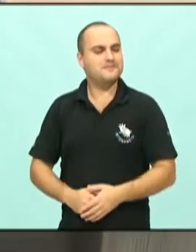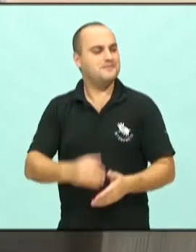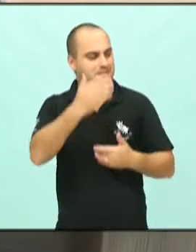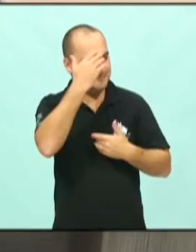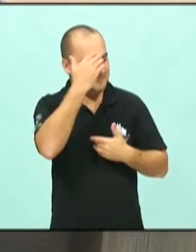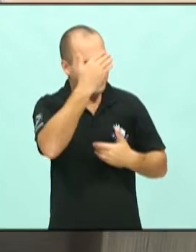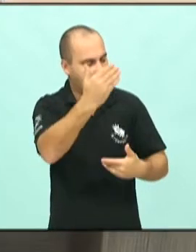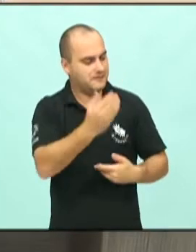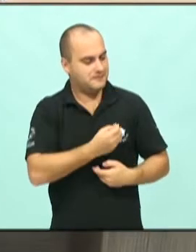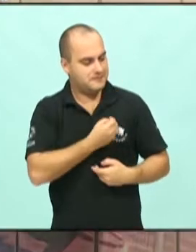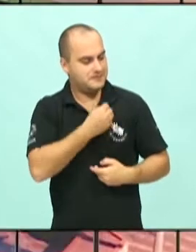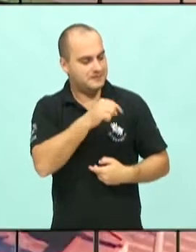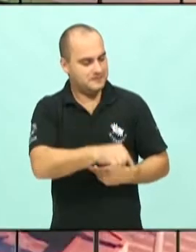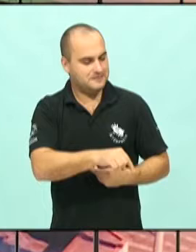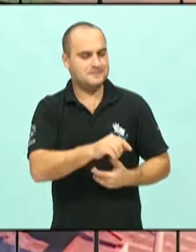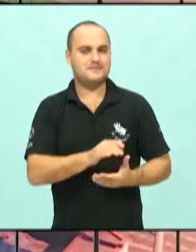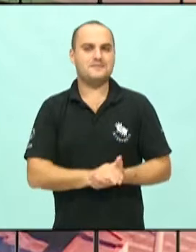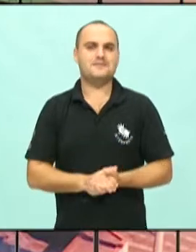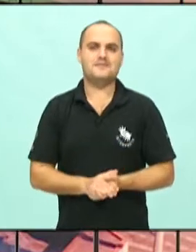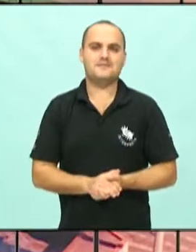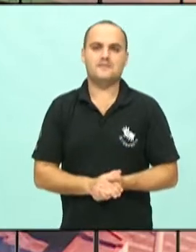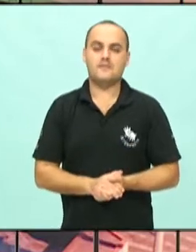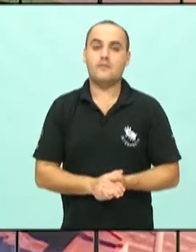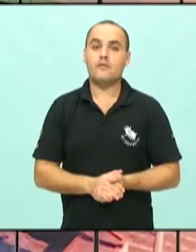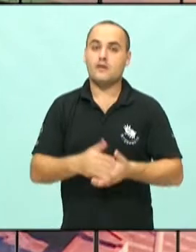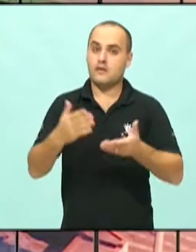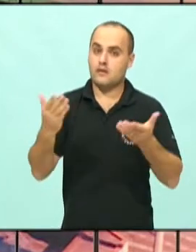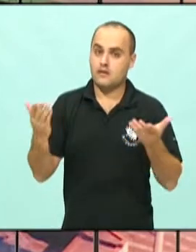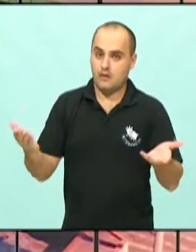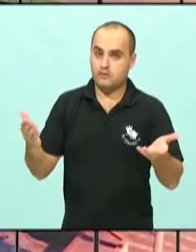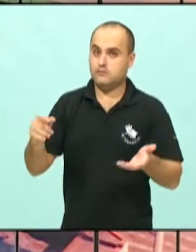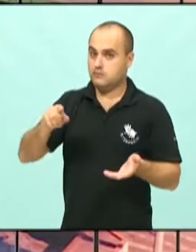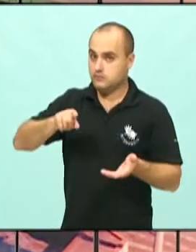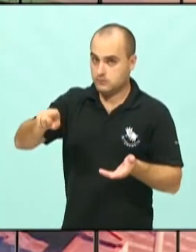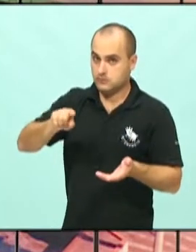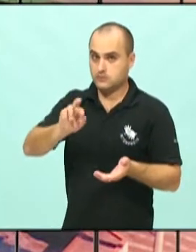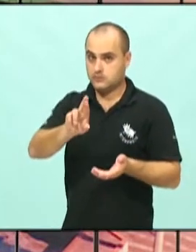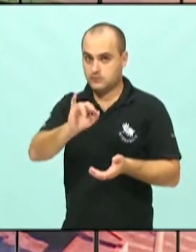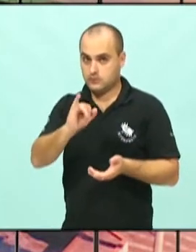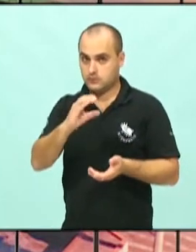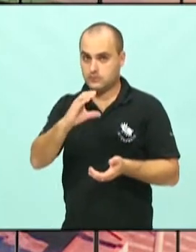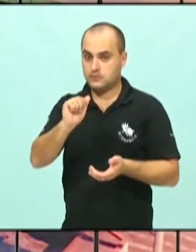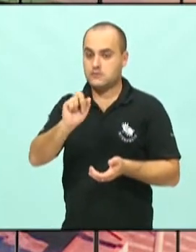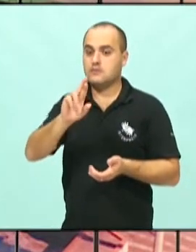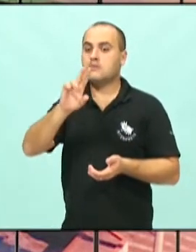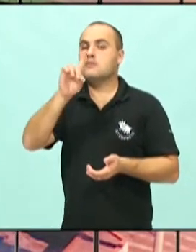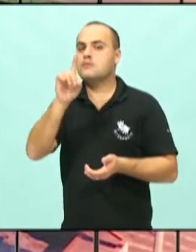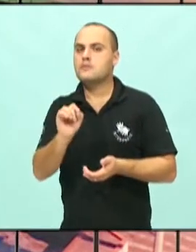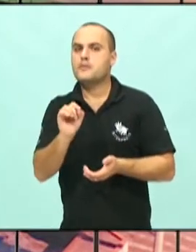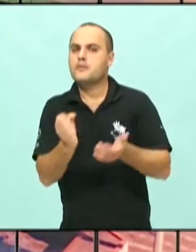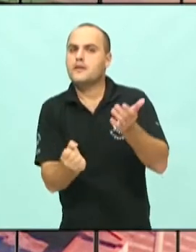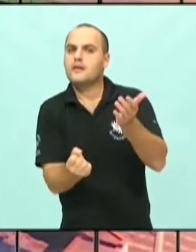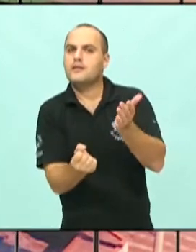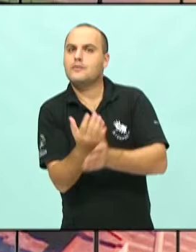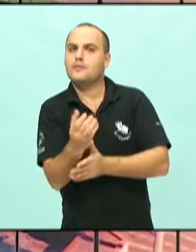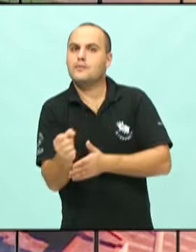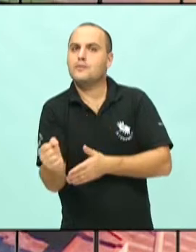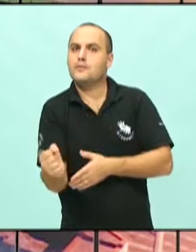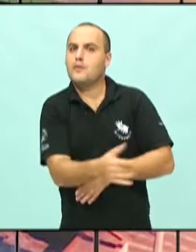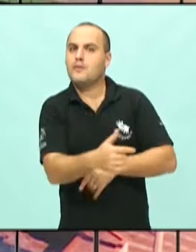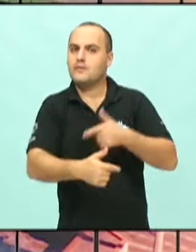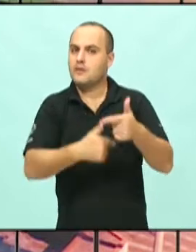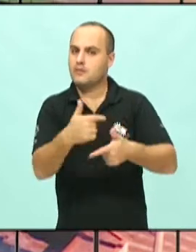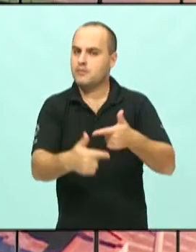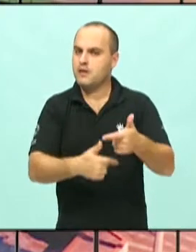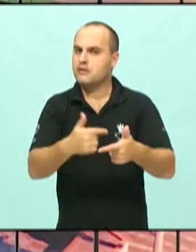vocês. Bom, o Pauletti, ele acabou de lançar um novo trabalho, um trabalho diferente dos últimos que